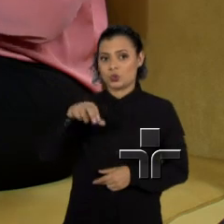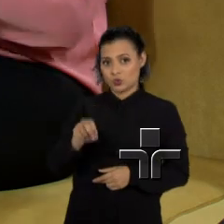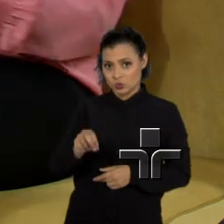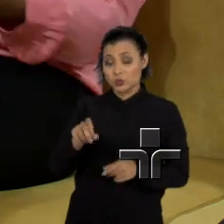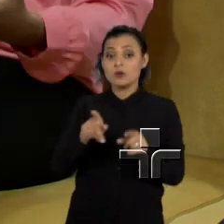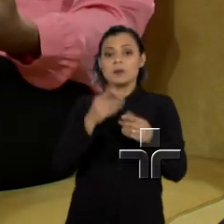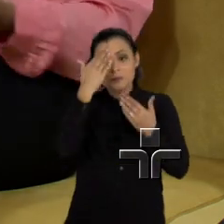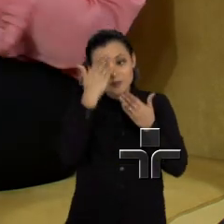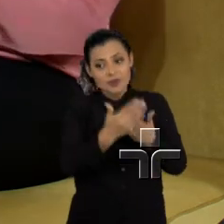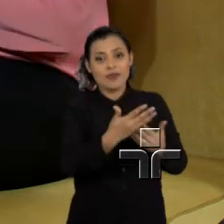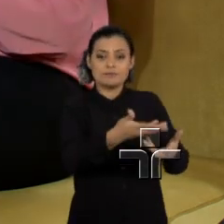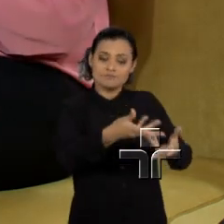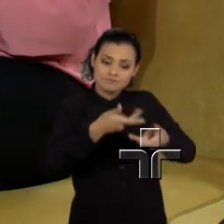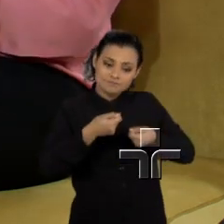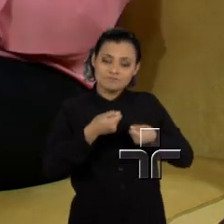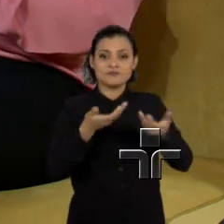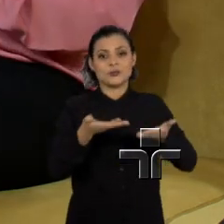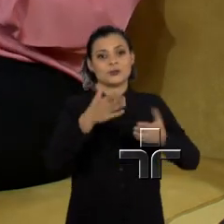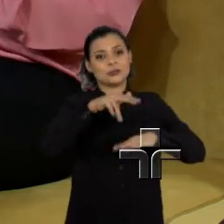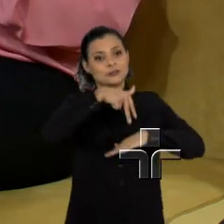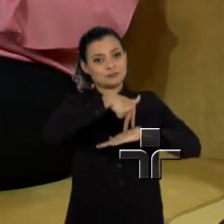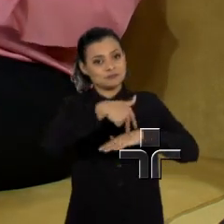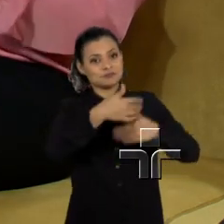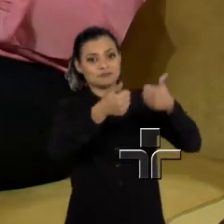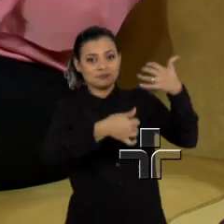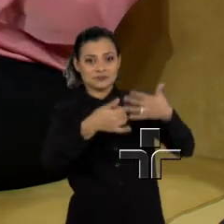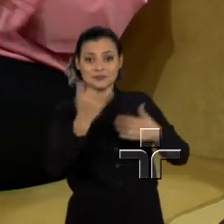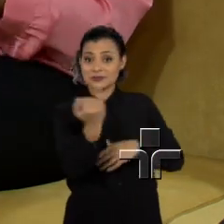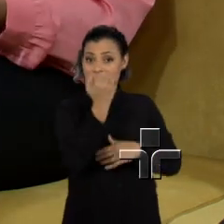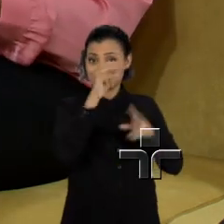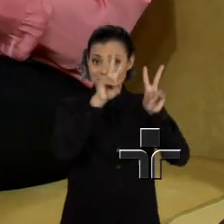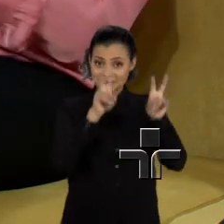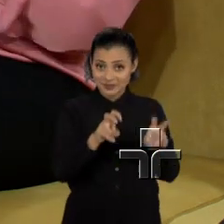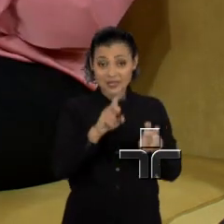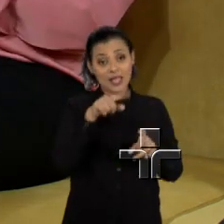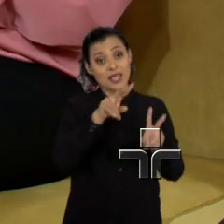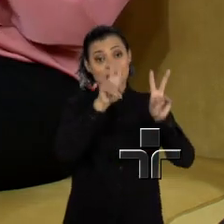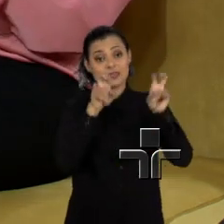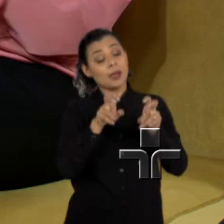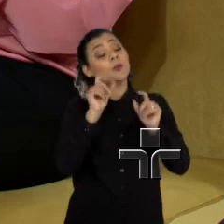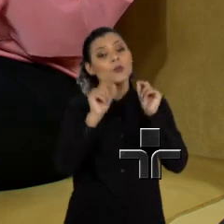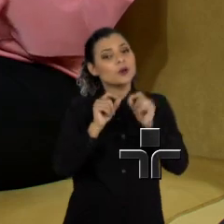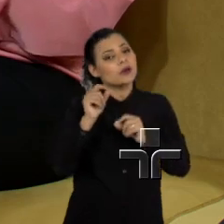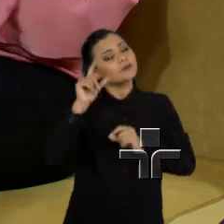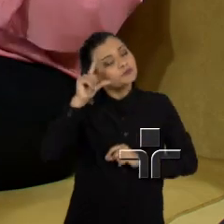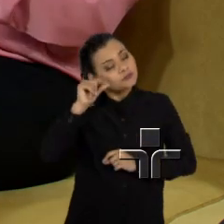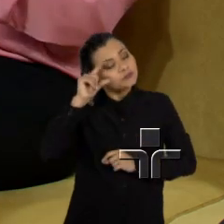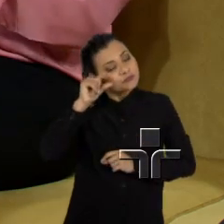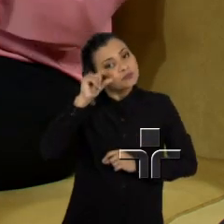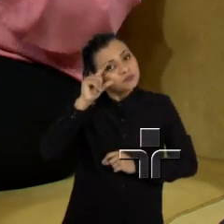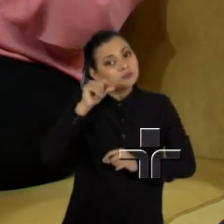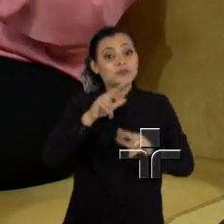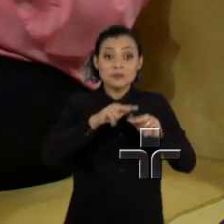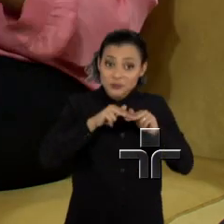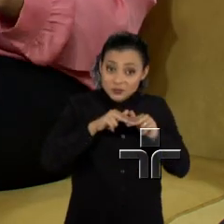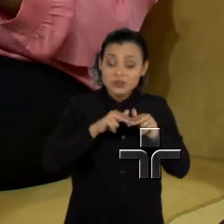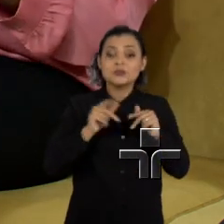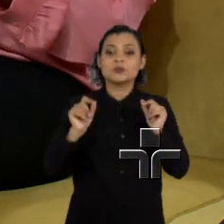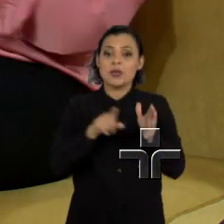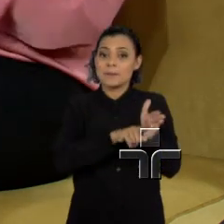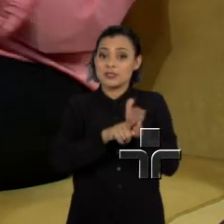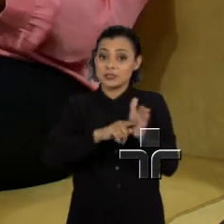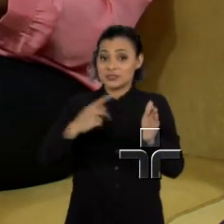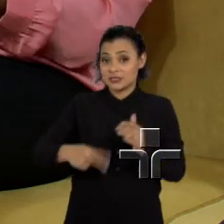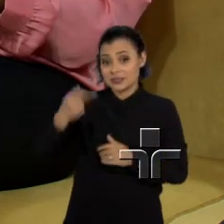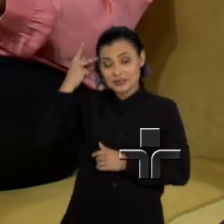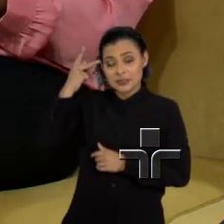nos atender, por estar aqui conosco, falando desse assunto tão importante que é o sono. Então, 60% das pessoas da pesquisa feita aqui em São